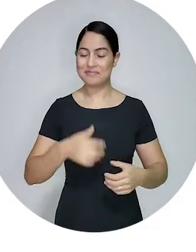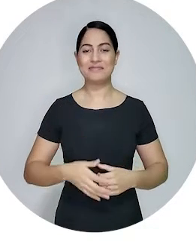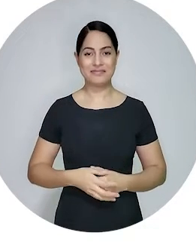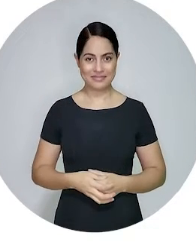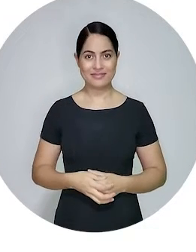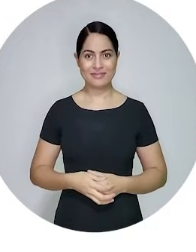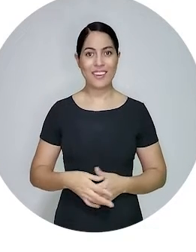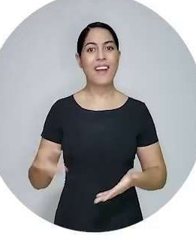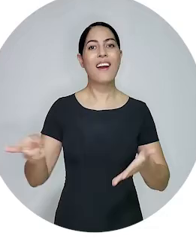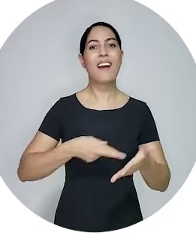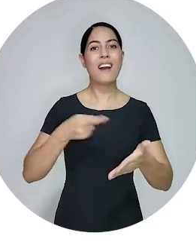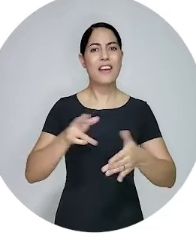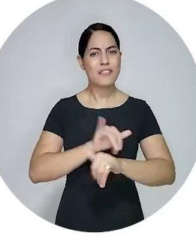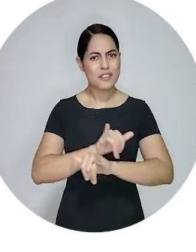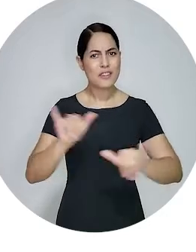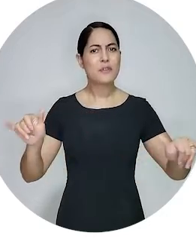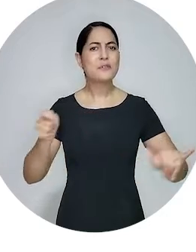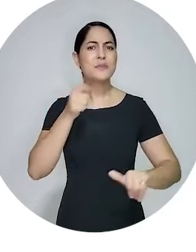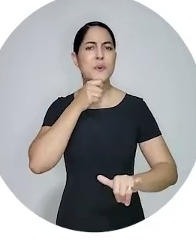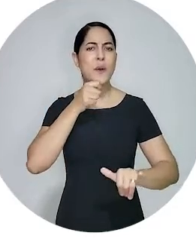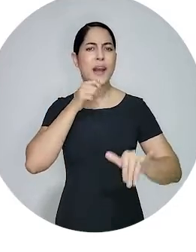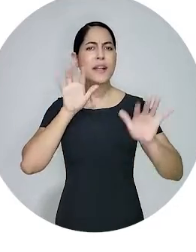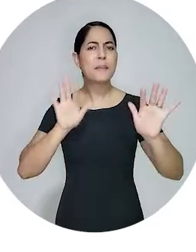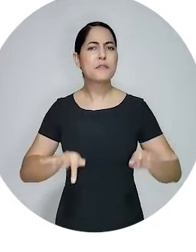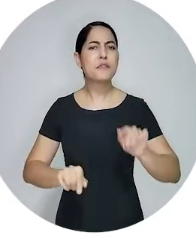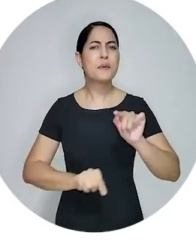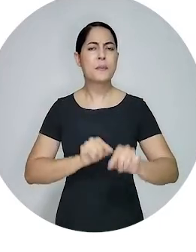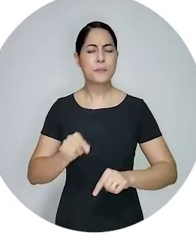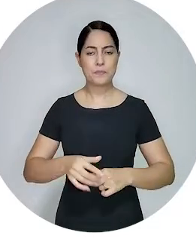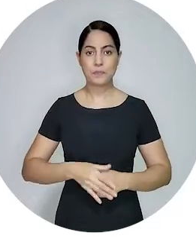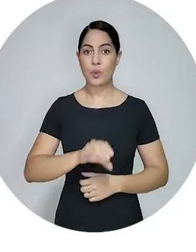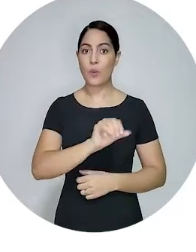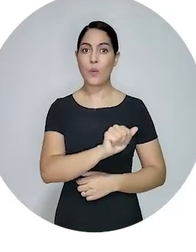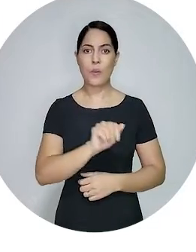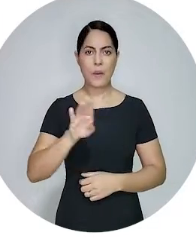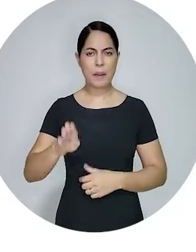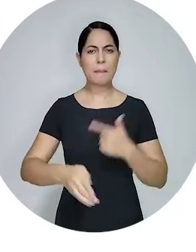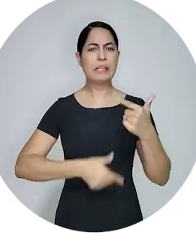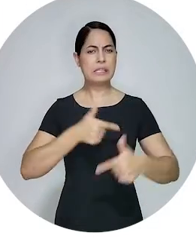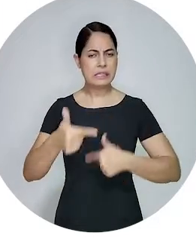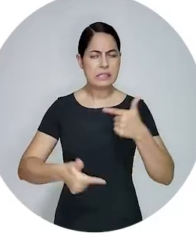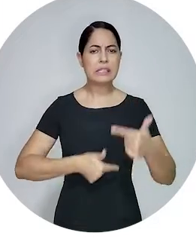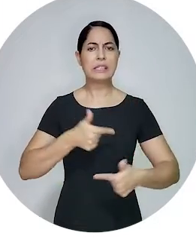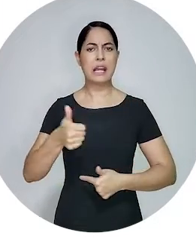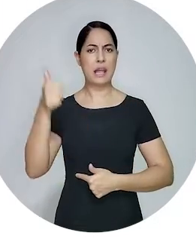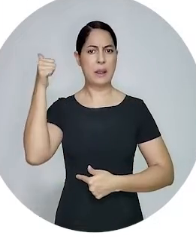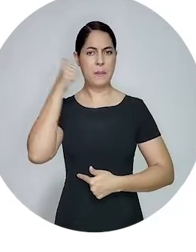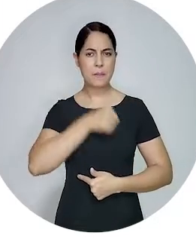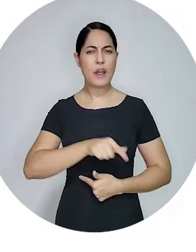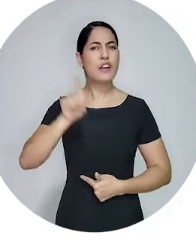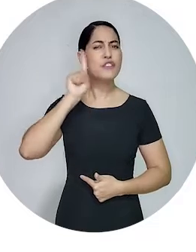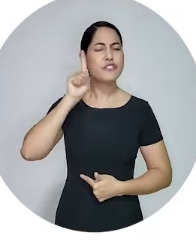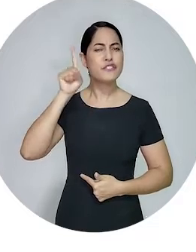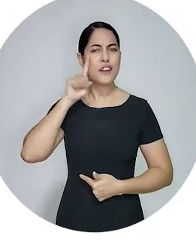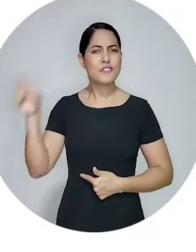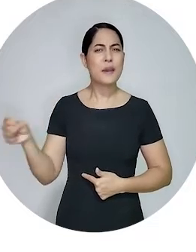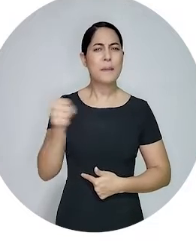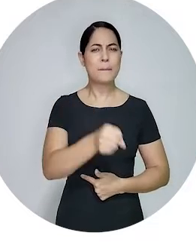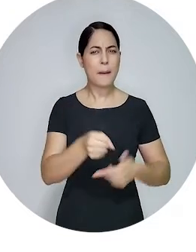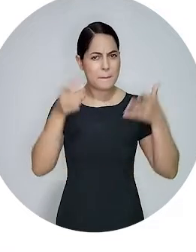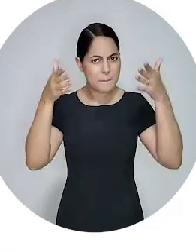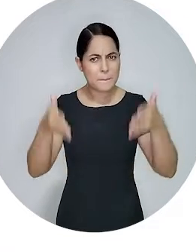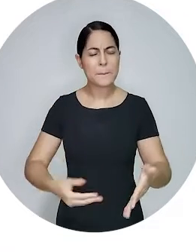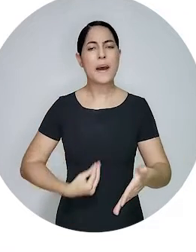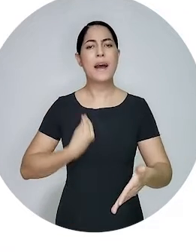se mantém até os dias de hoje. Por fim, a edição deste mês concluiu: a OAB trabalha para que as mulheres